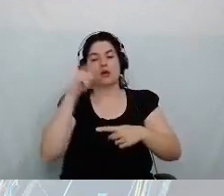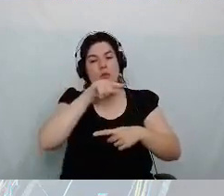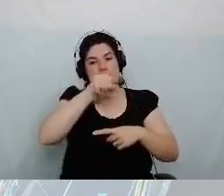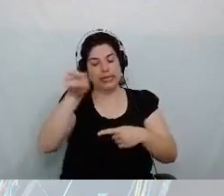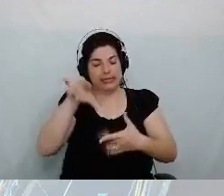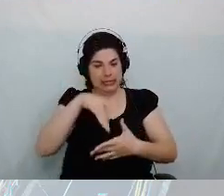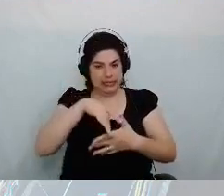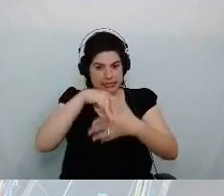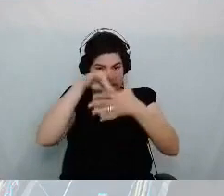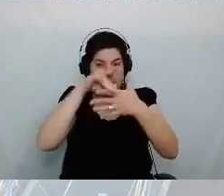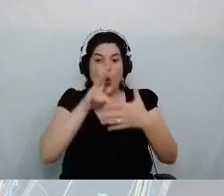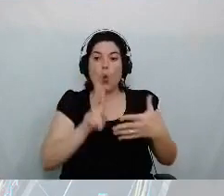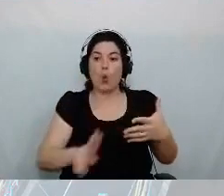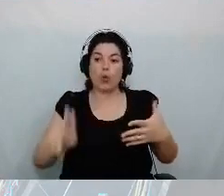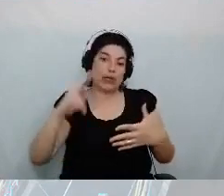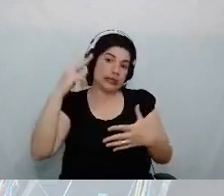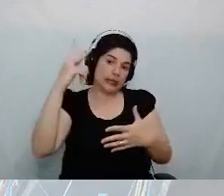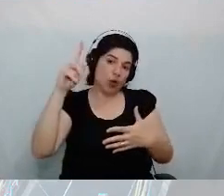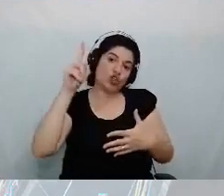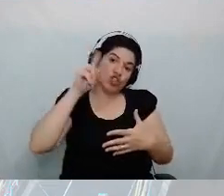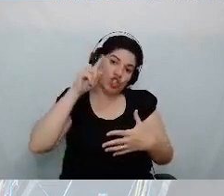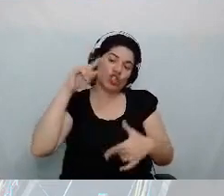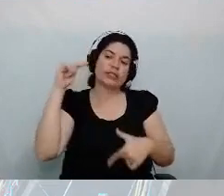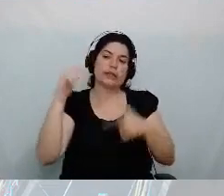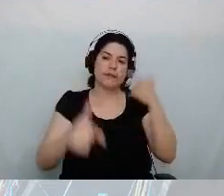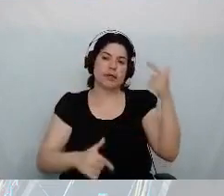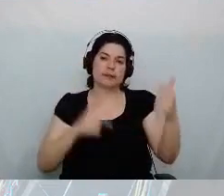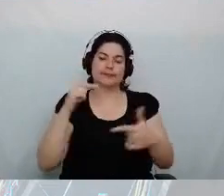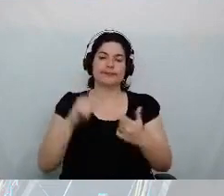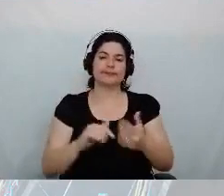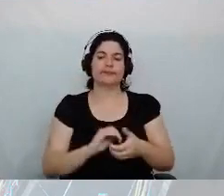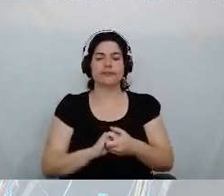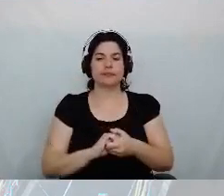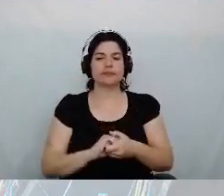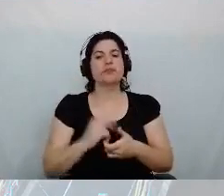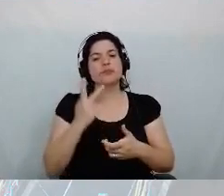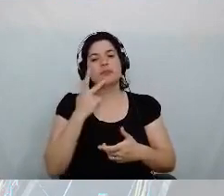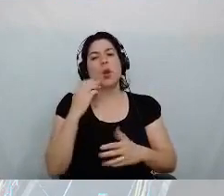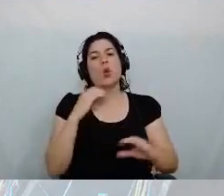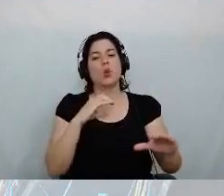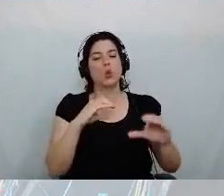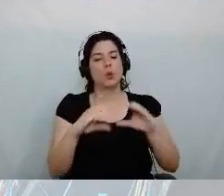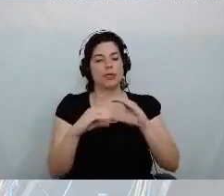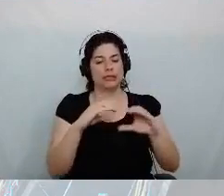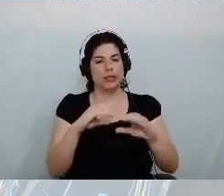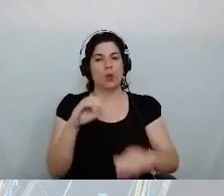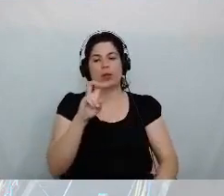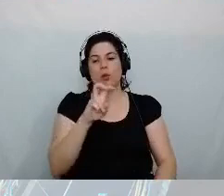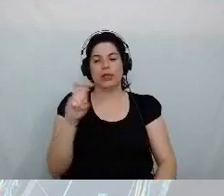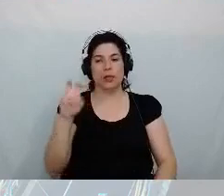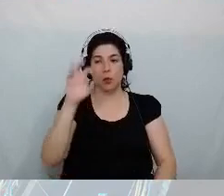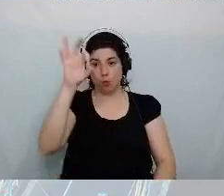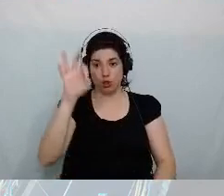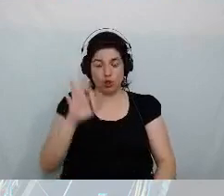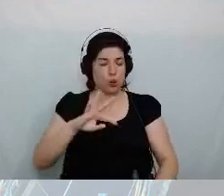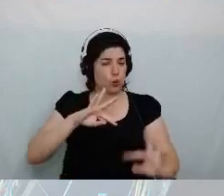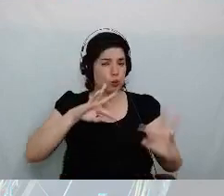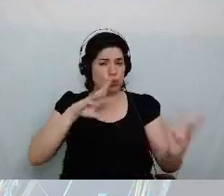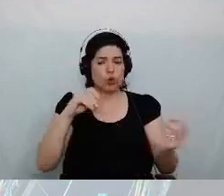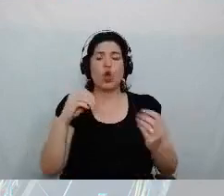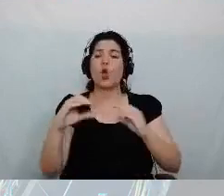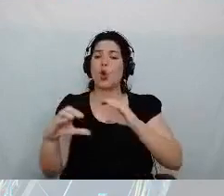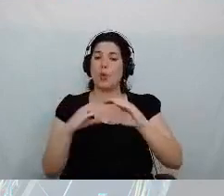líderes, usarem no dia a dia. Quando a gente fala sobre comunicação, 55% de tudo que a gente comunica é não